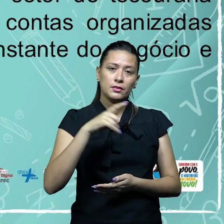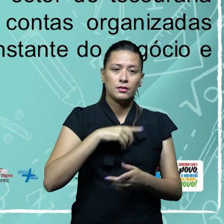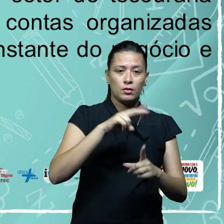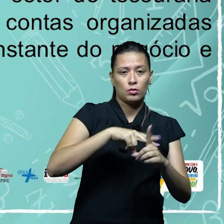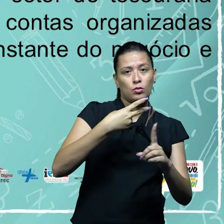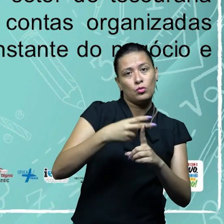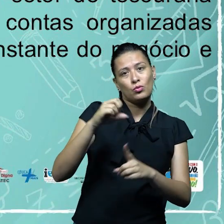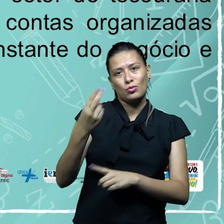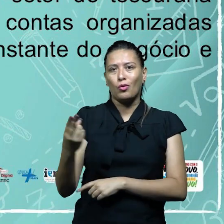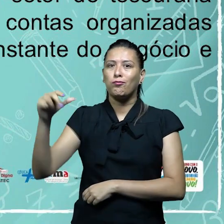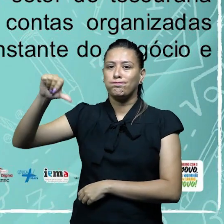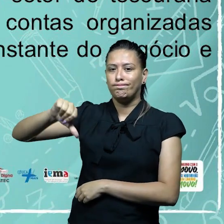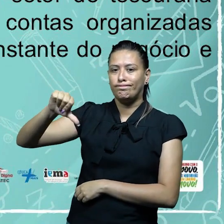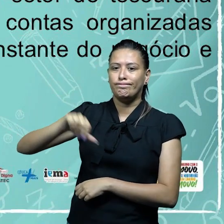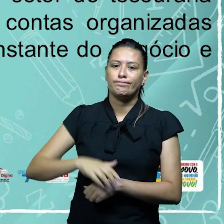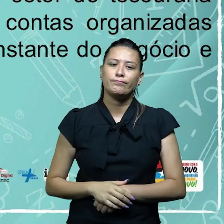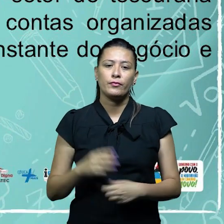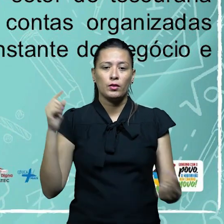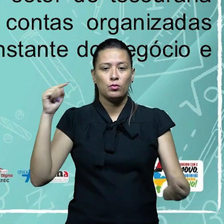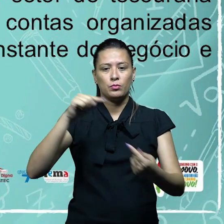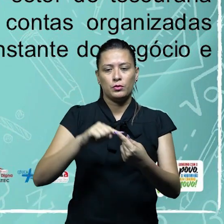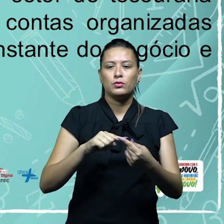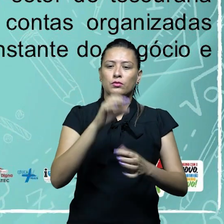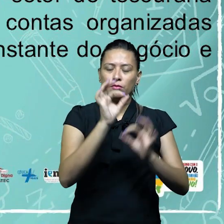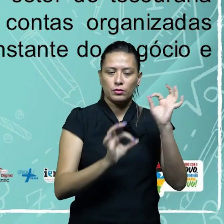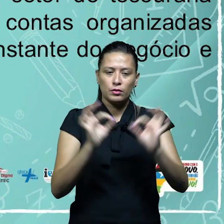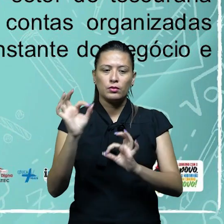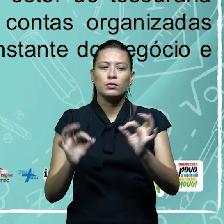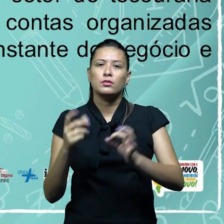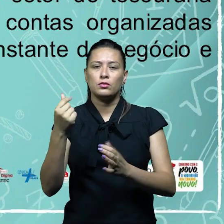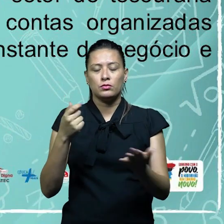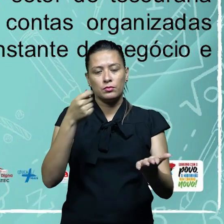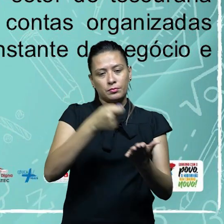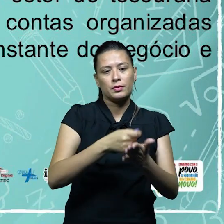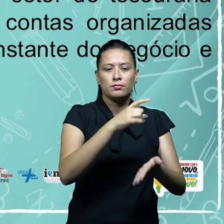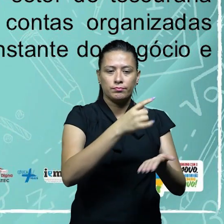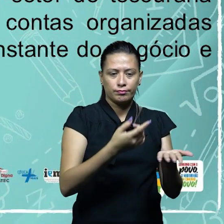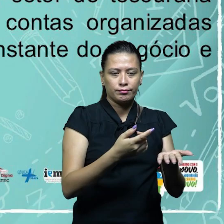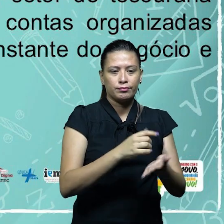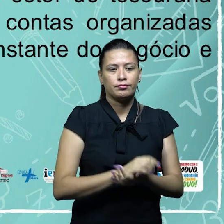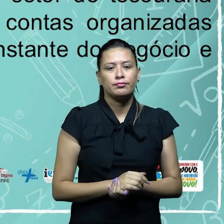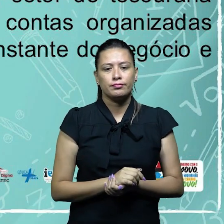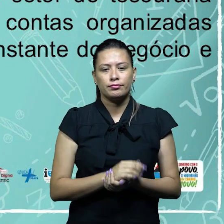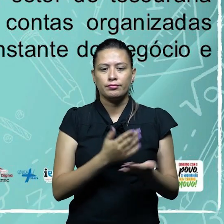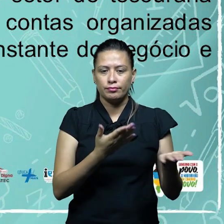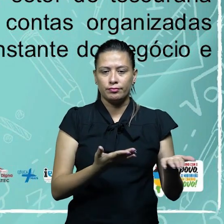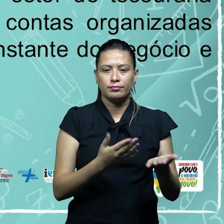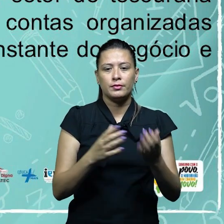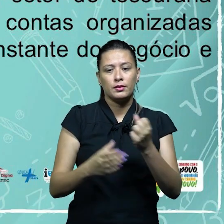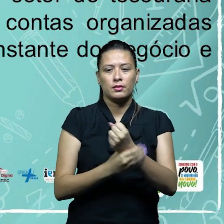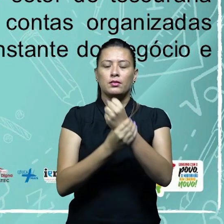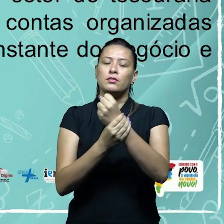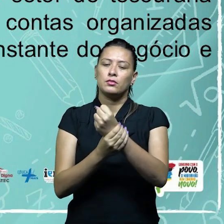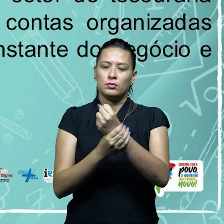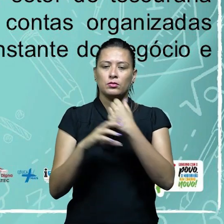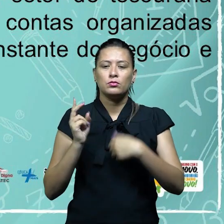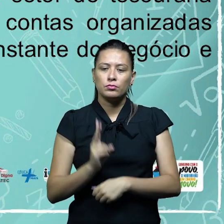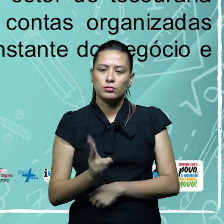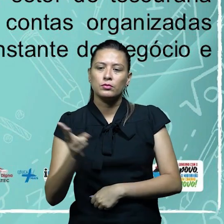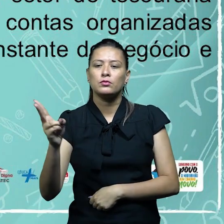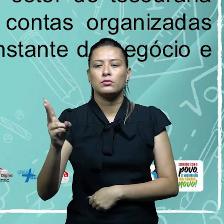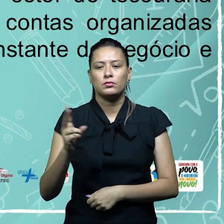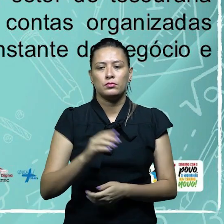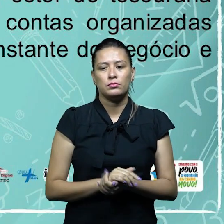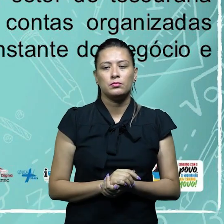organizadas, as entradas e saídas do meu caixa, um exemplo, tá bem? Garantindo um funcionamento constante do negócio e evitando prejuízos